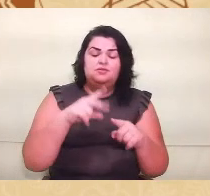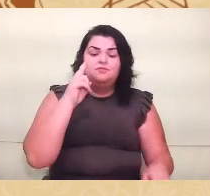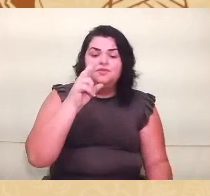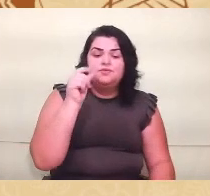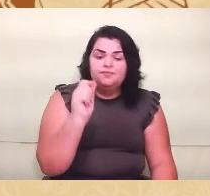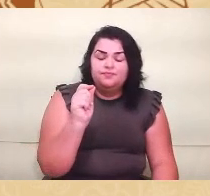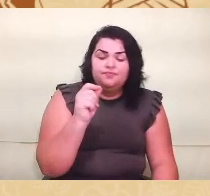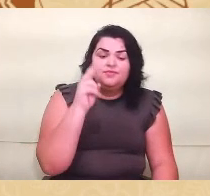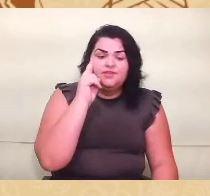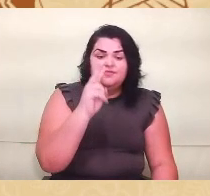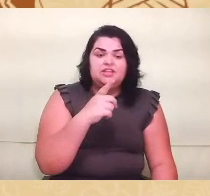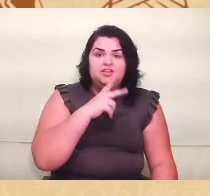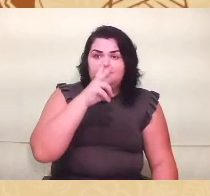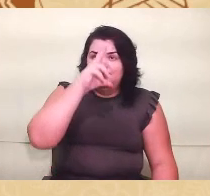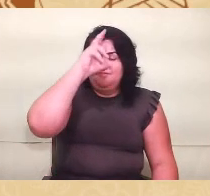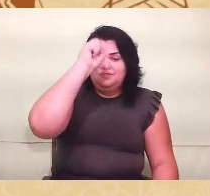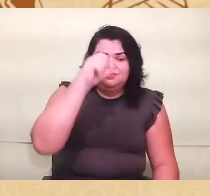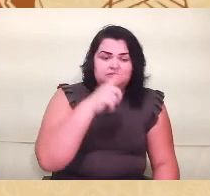aí você vê a força